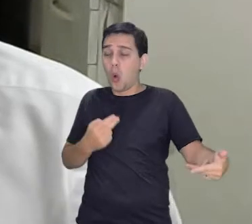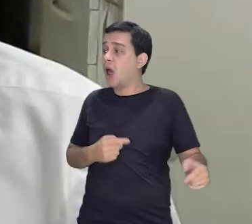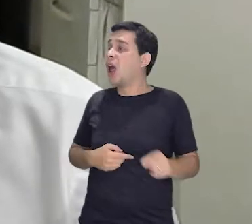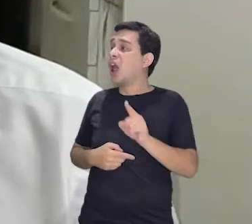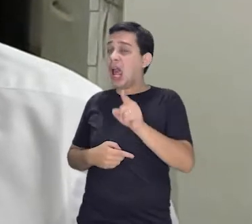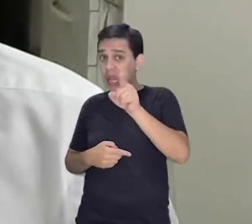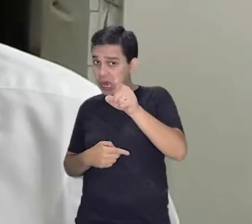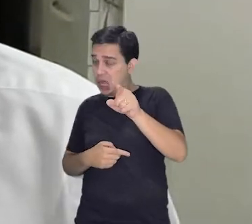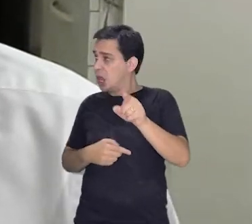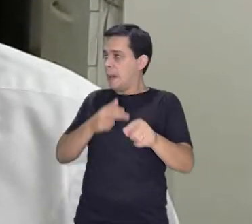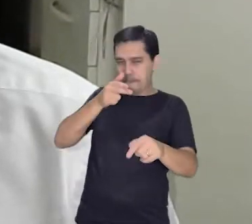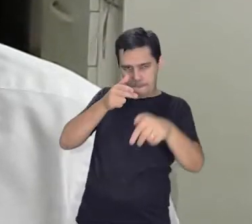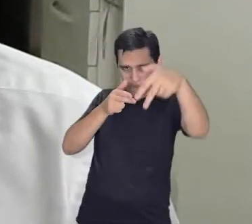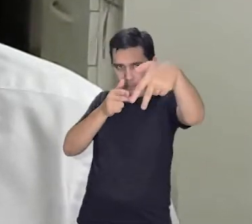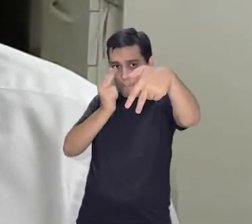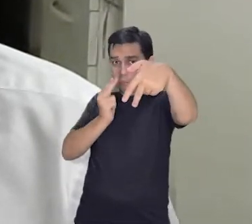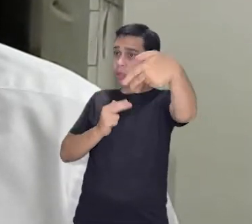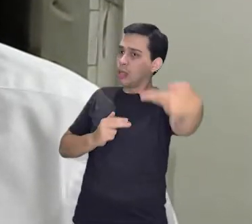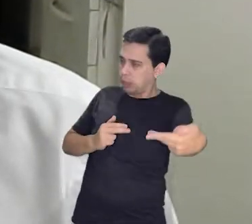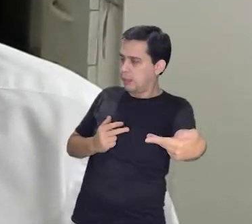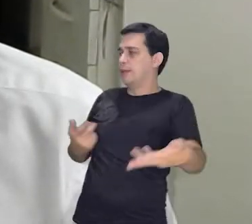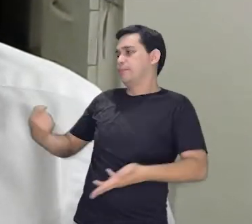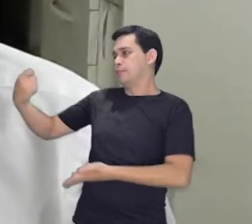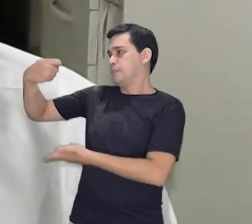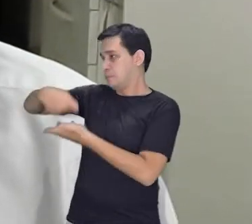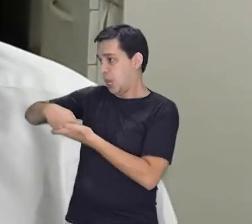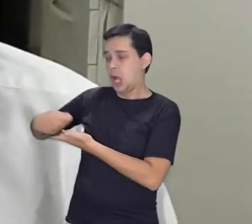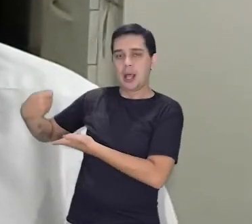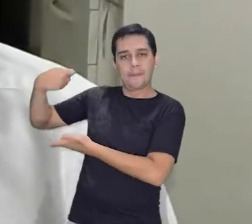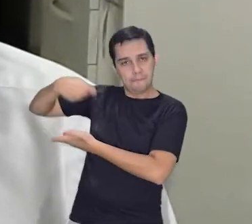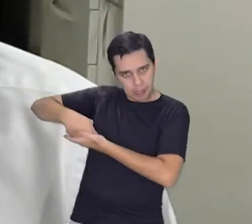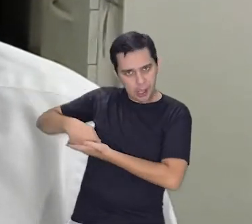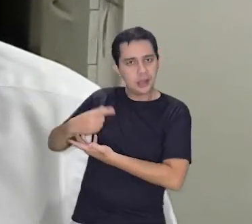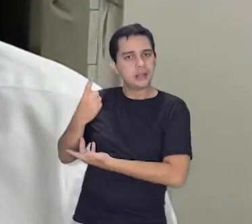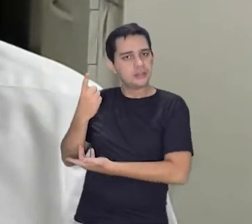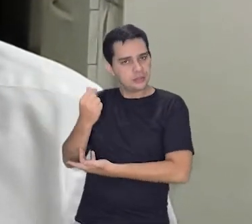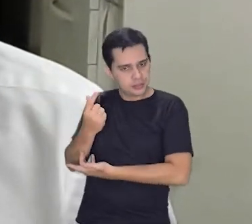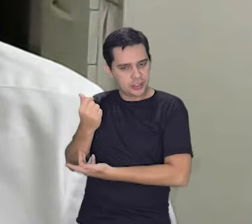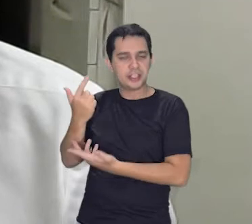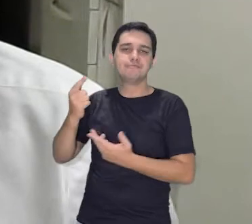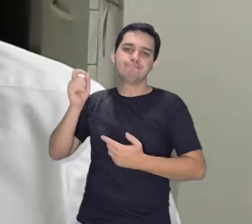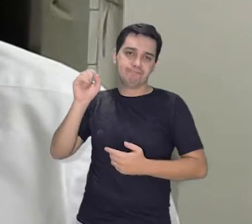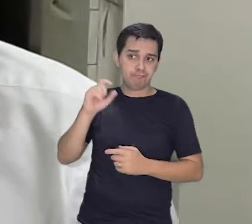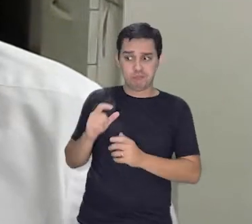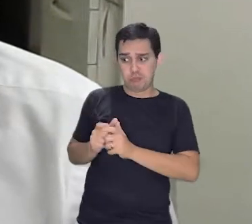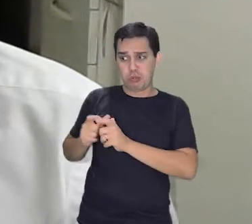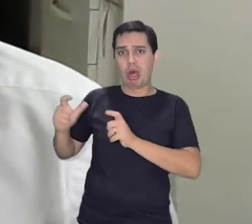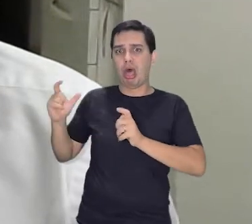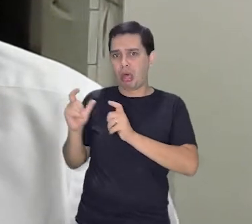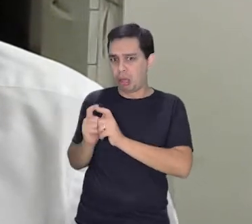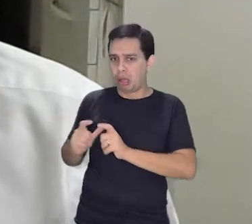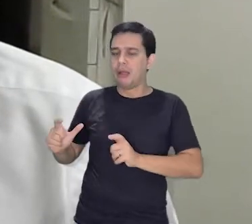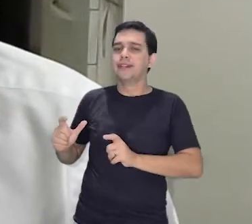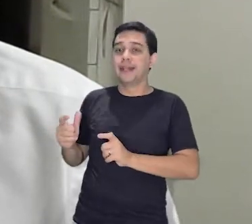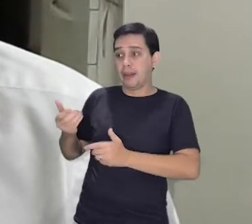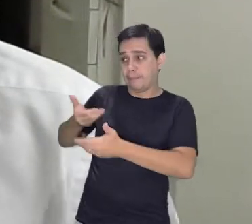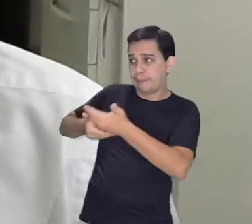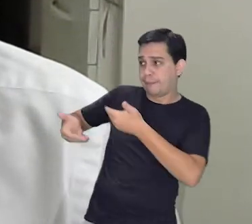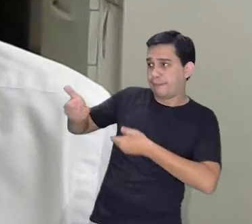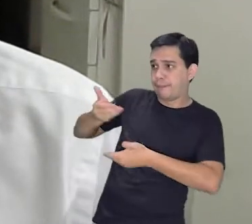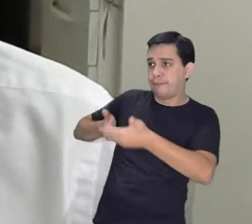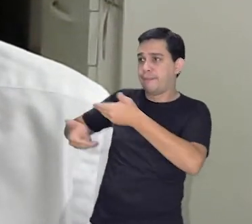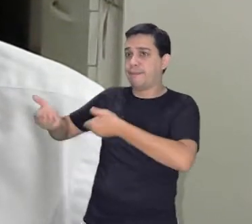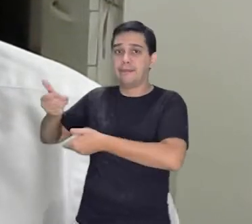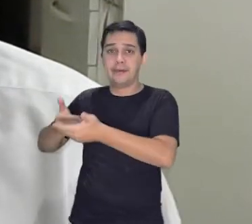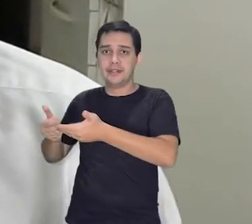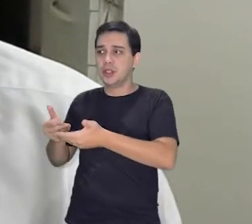homicídios relacionados envolvendo pagamentos, e esses pagamentos eles eram transacionados e